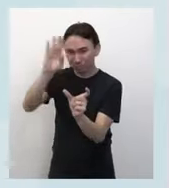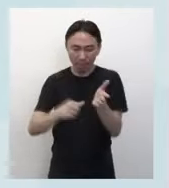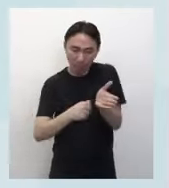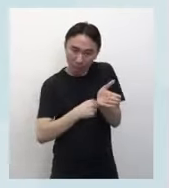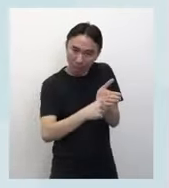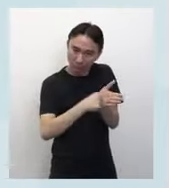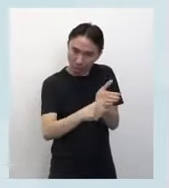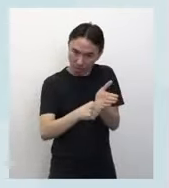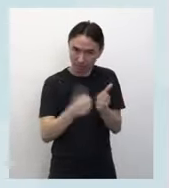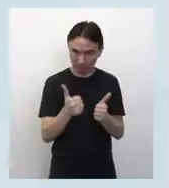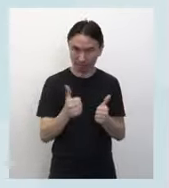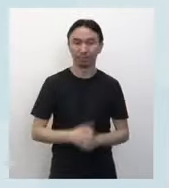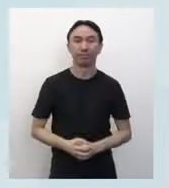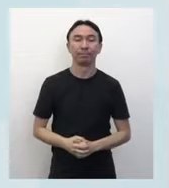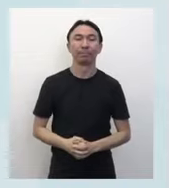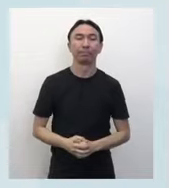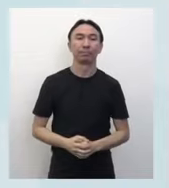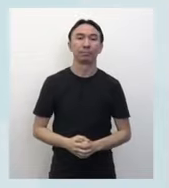chat.